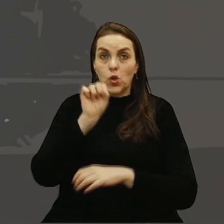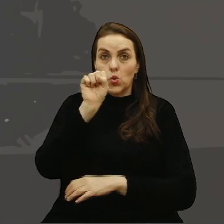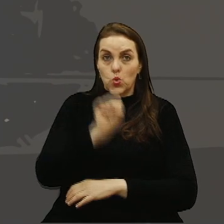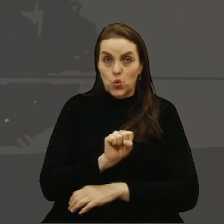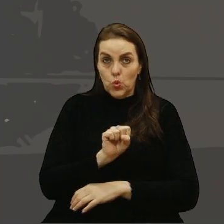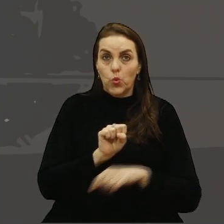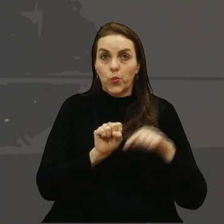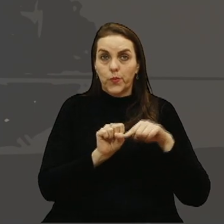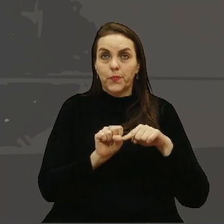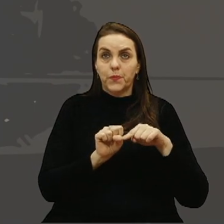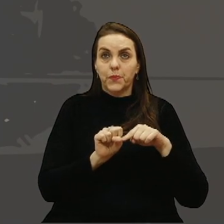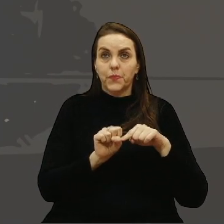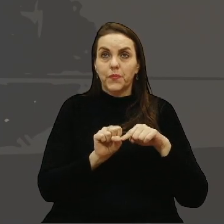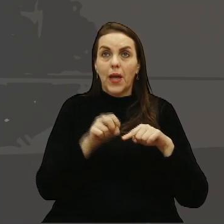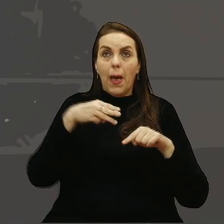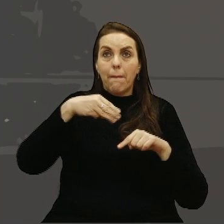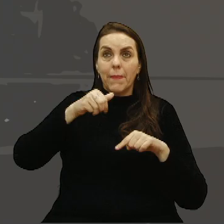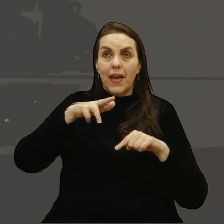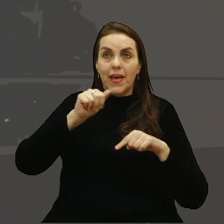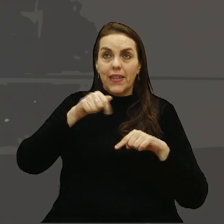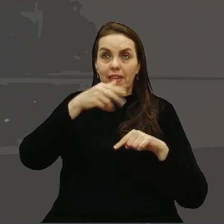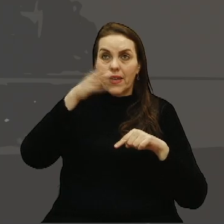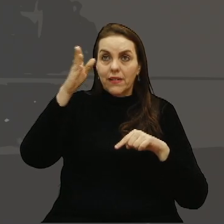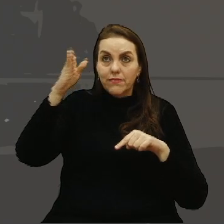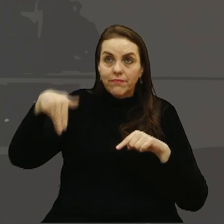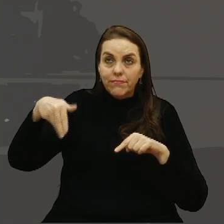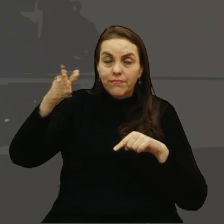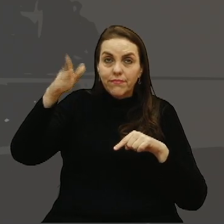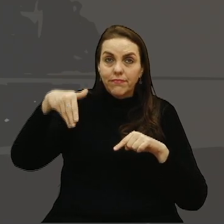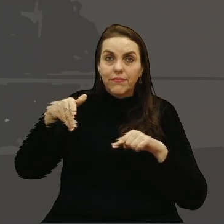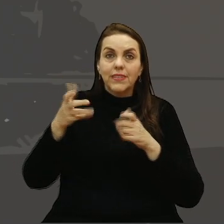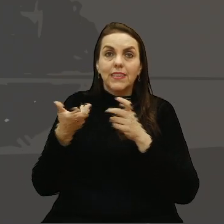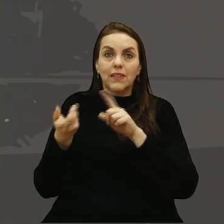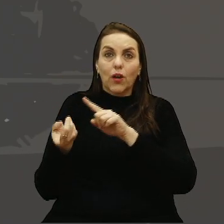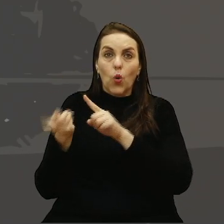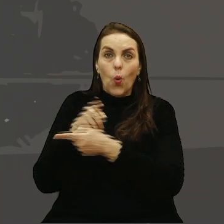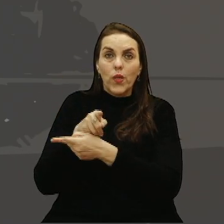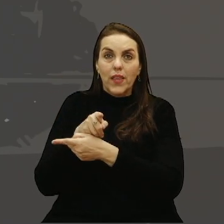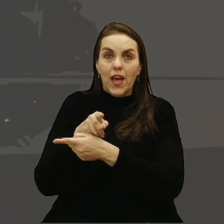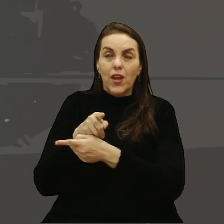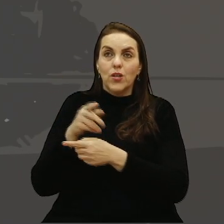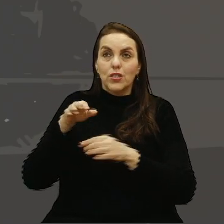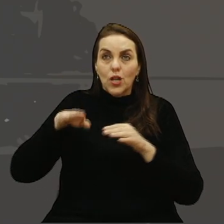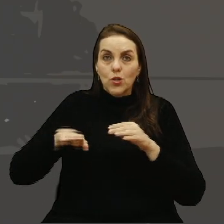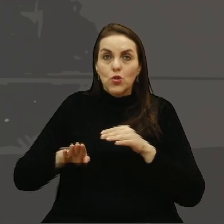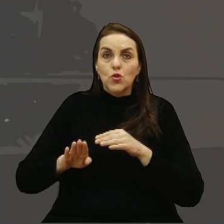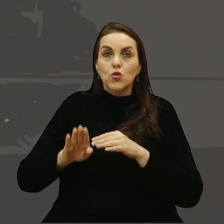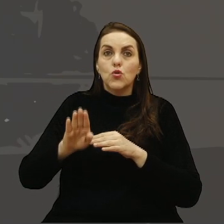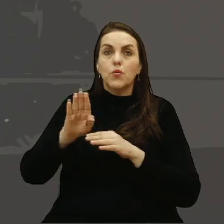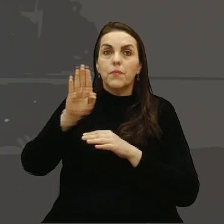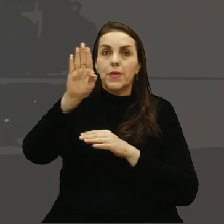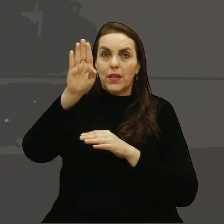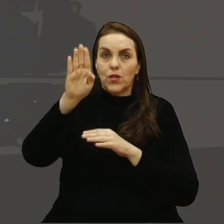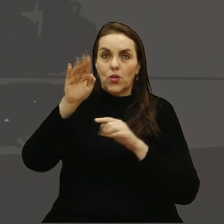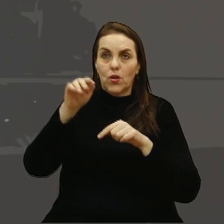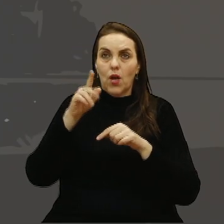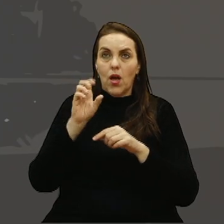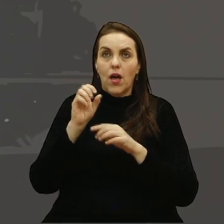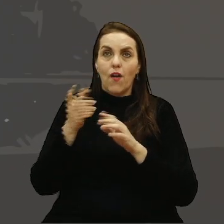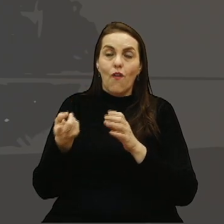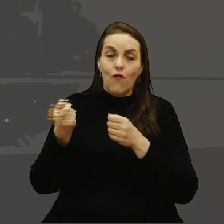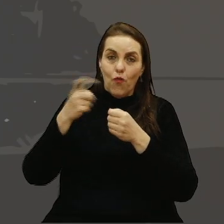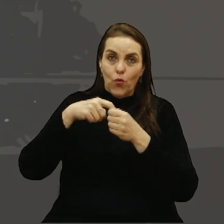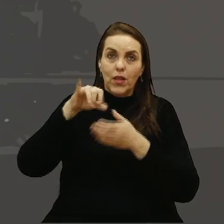Preze Postali é aquela rua que nós estamos sugerindo essa mão inglesa, para que quem está subindo a Avenida Bom Pastor e deseja voltar ao centro, possa imediatamente